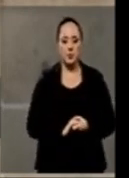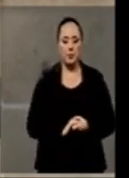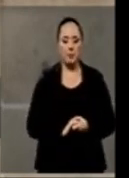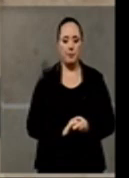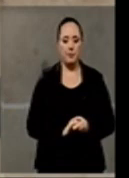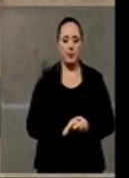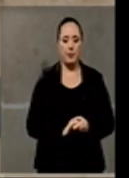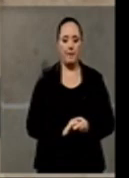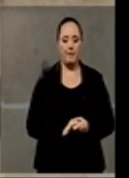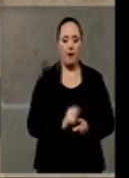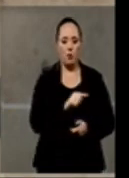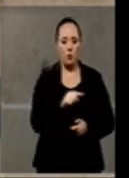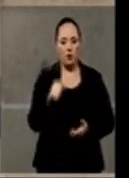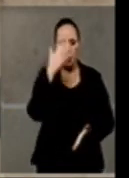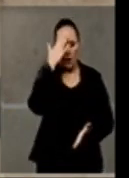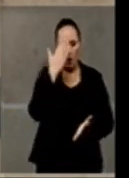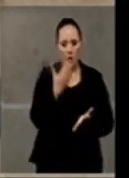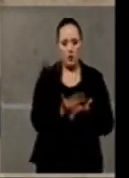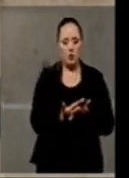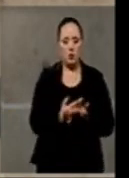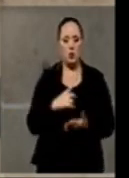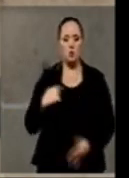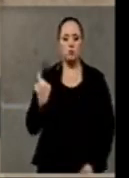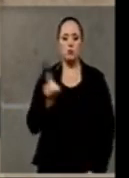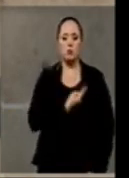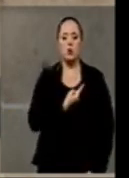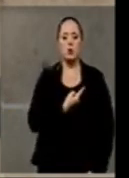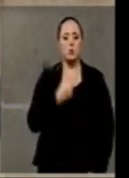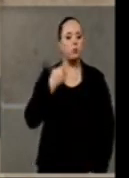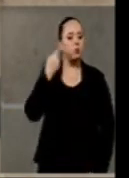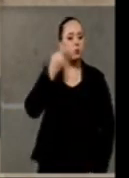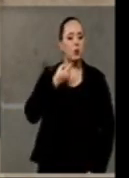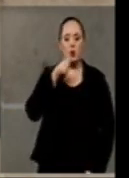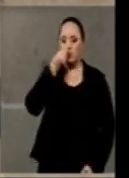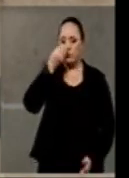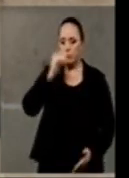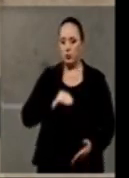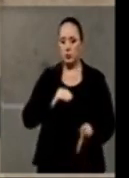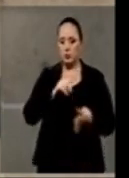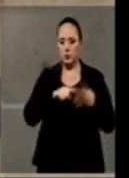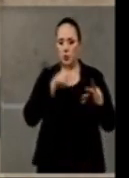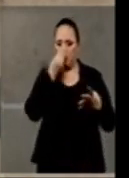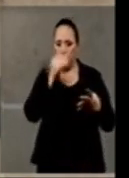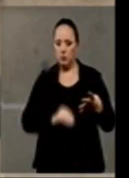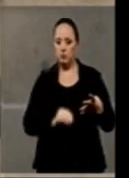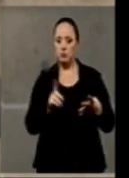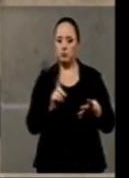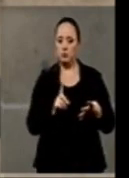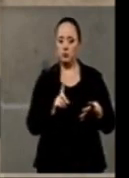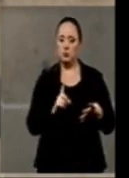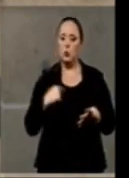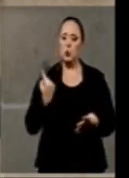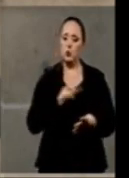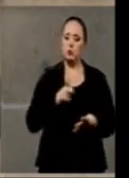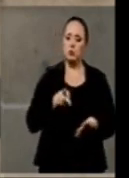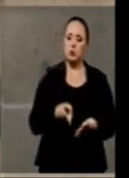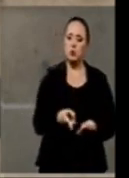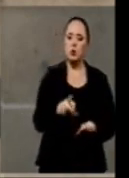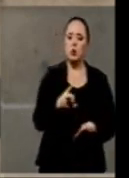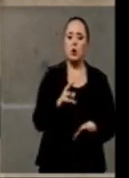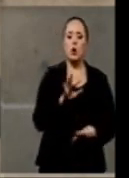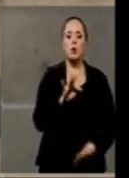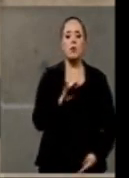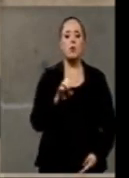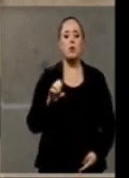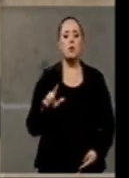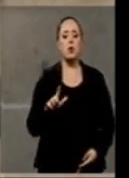de que não negligenciar emos com esses deveres e permaneceremos fiéis à nossa